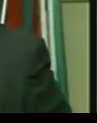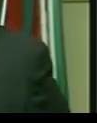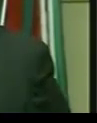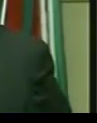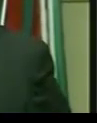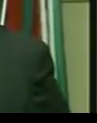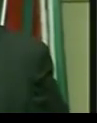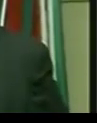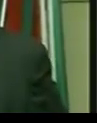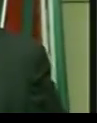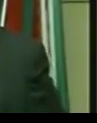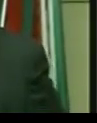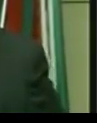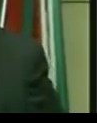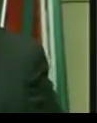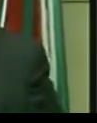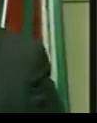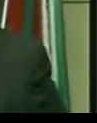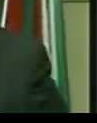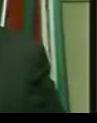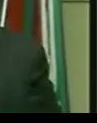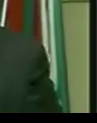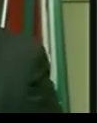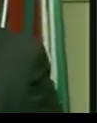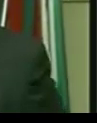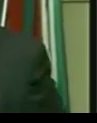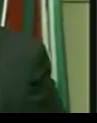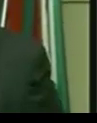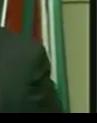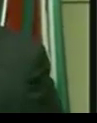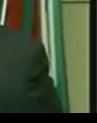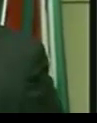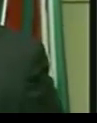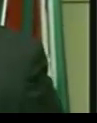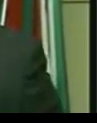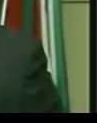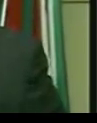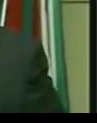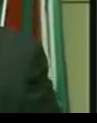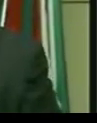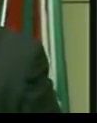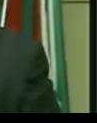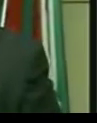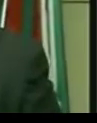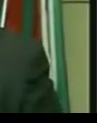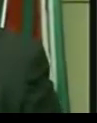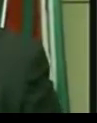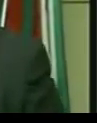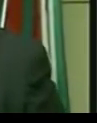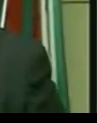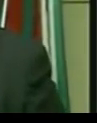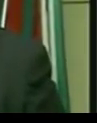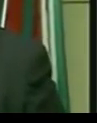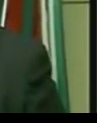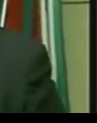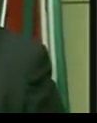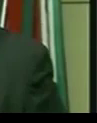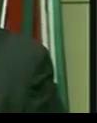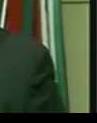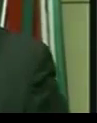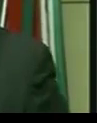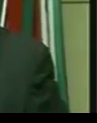Então, é o reforço, né? Então, é vereadores, é deputado, é governo do Estado, é imprensa, é todos com um só